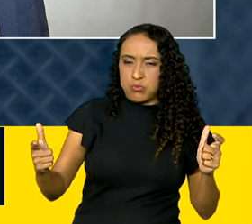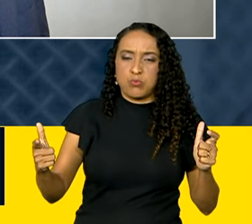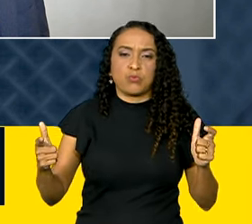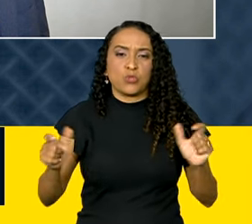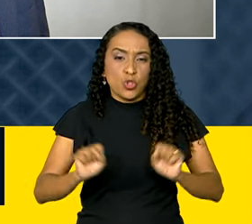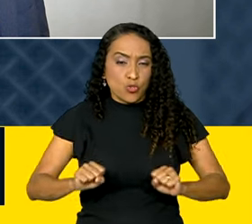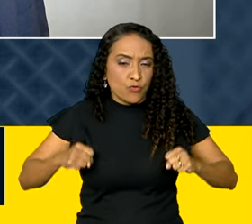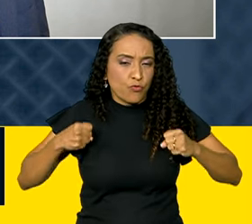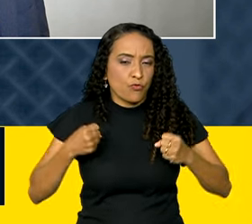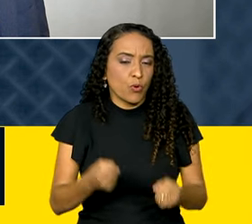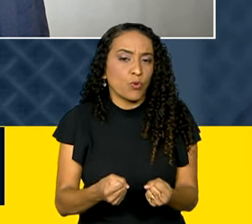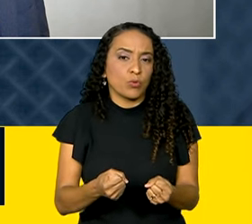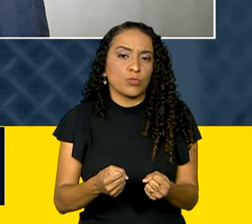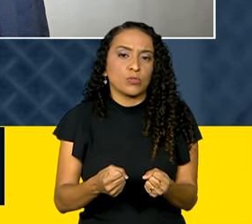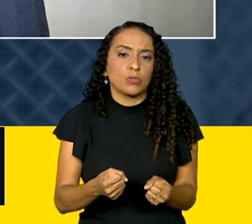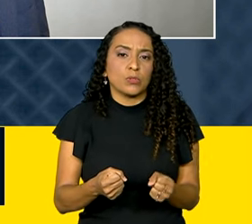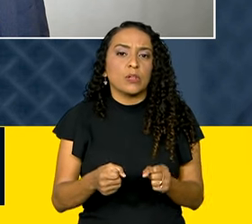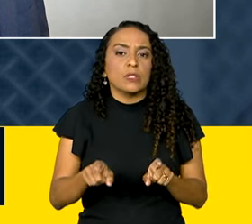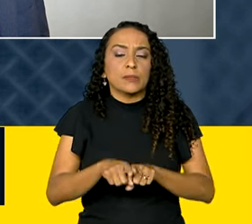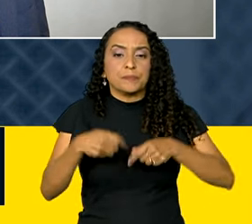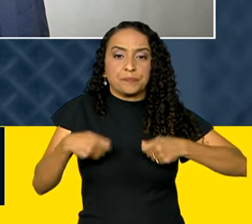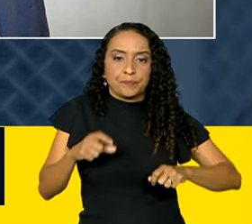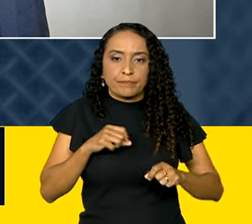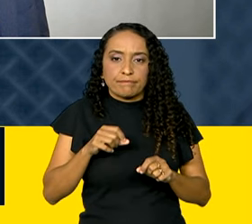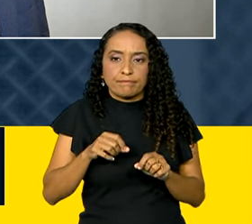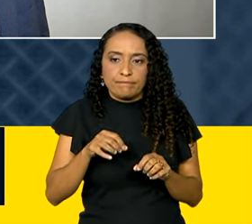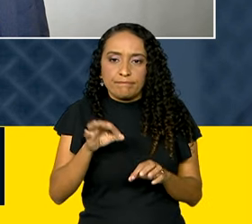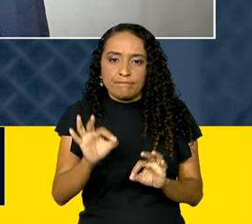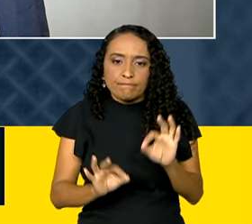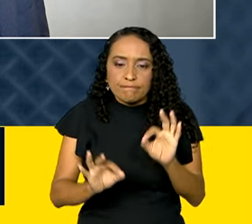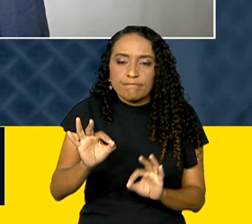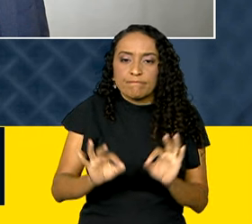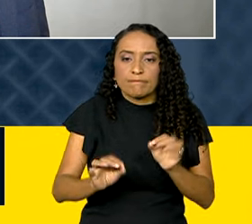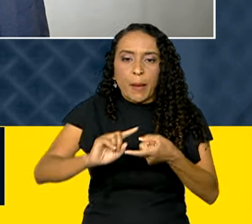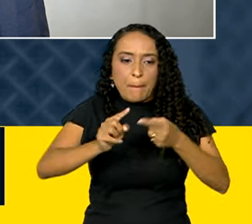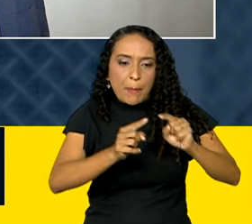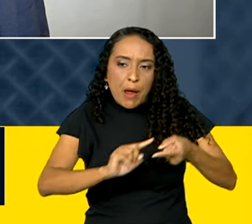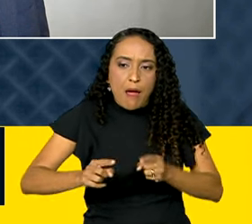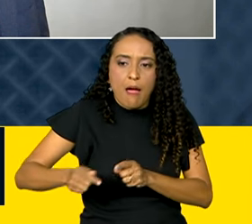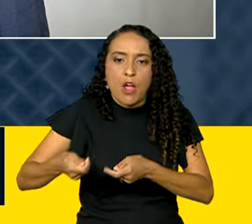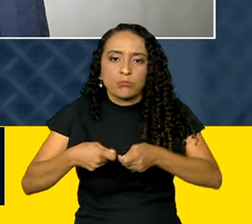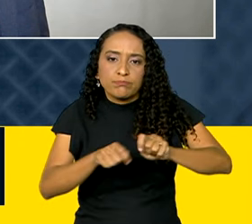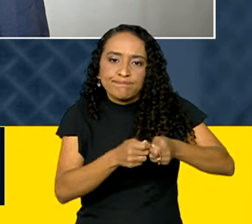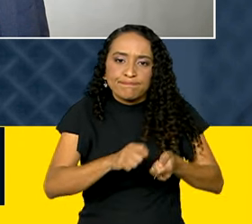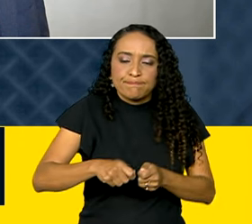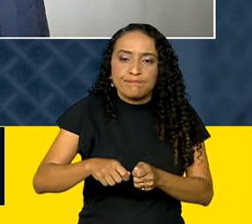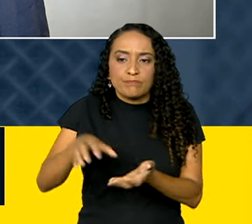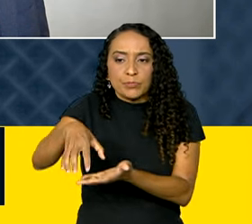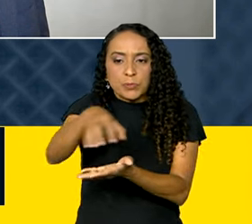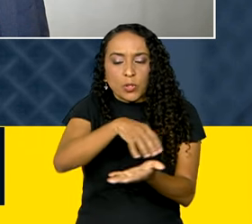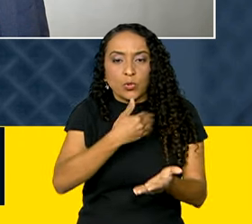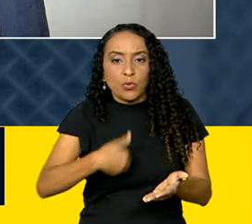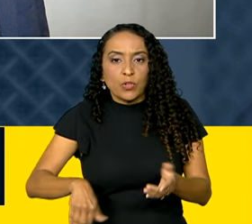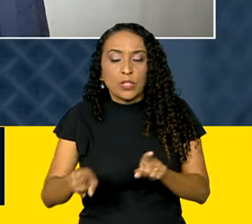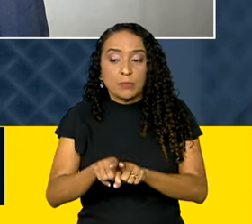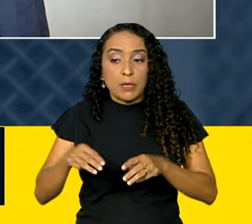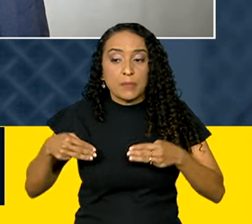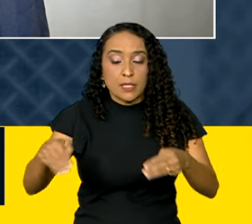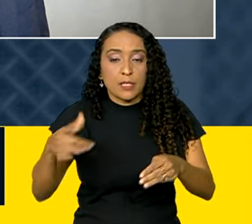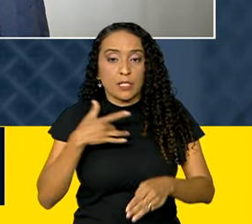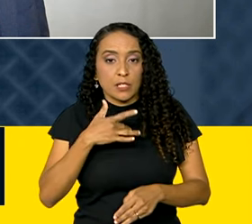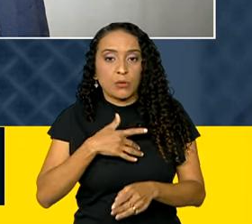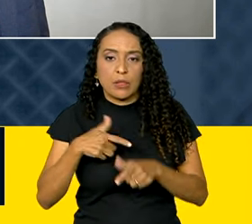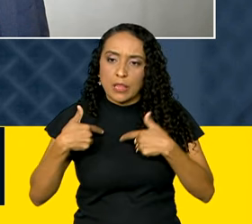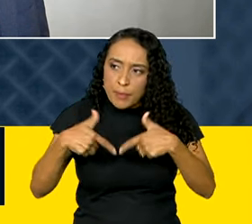um grande esforço que precisa ser articulado entre os diferentes órgãos de governo. Então, o Ministério da Saúde tem trabalhado junto